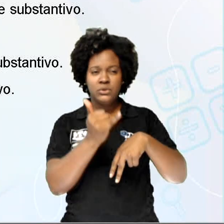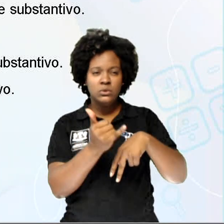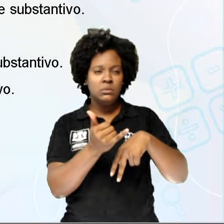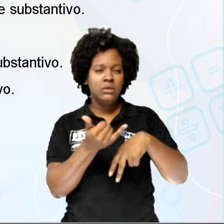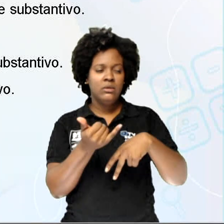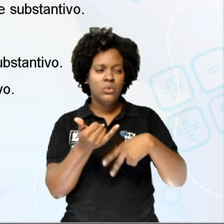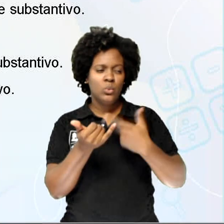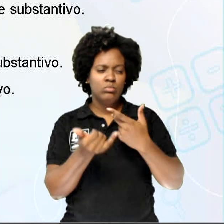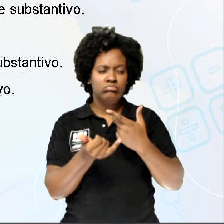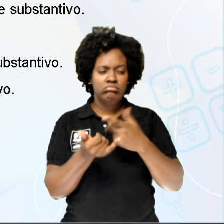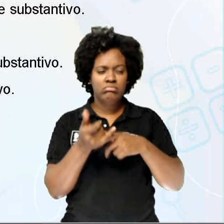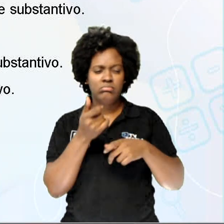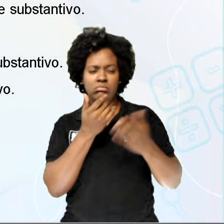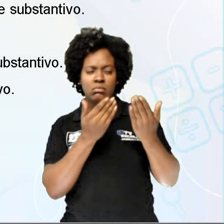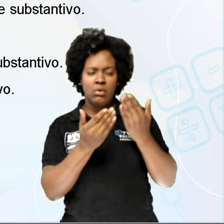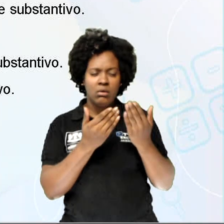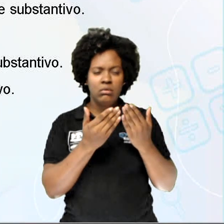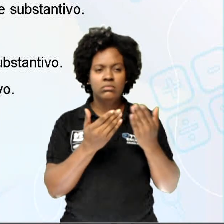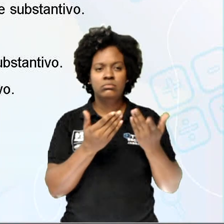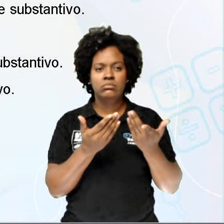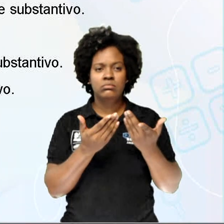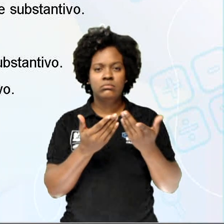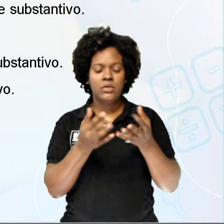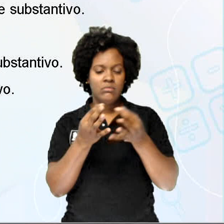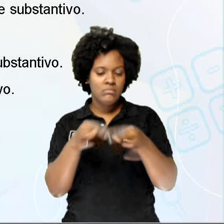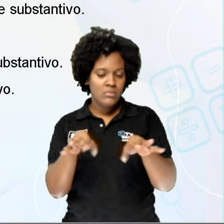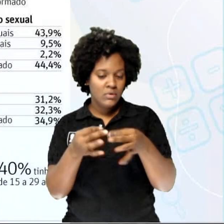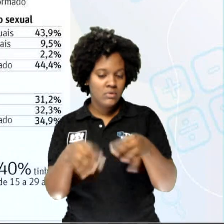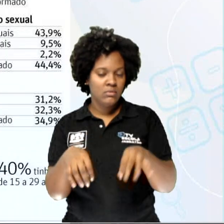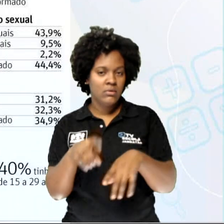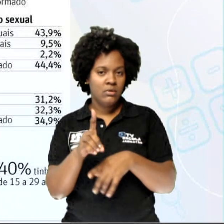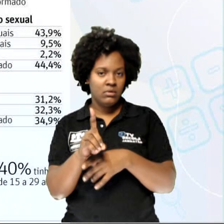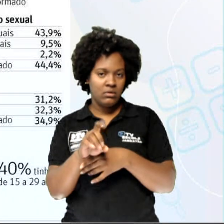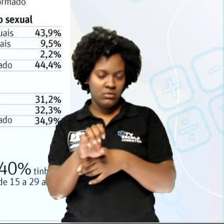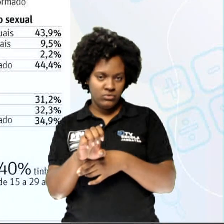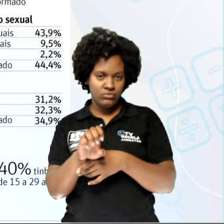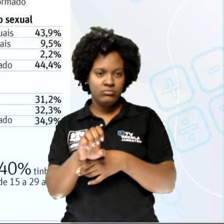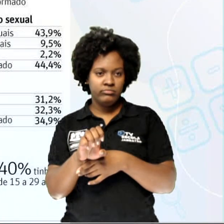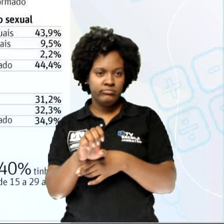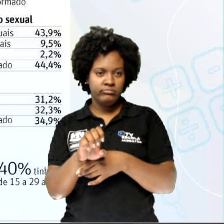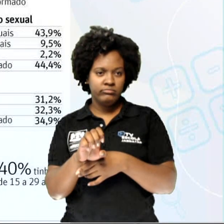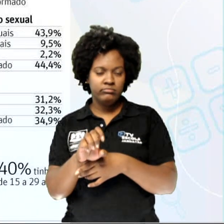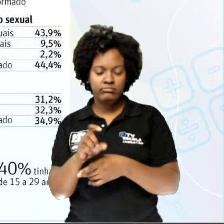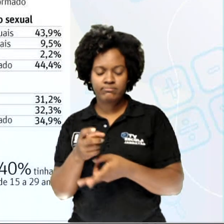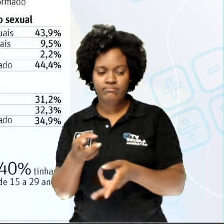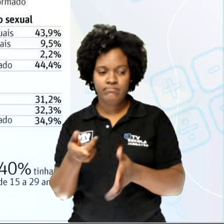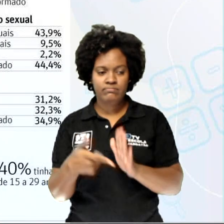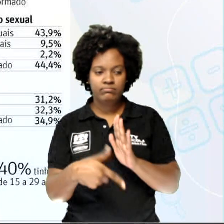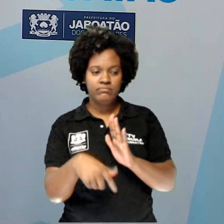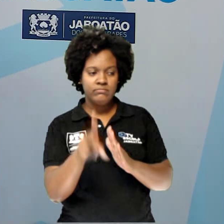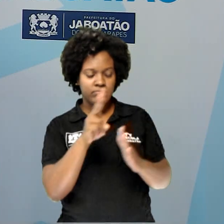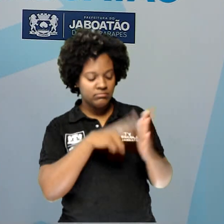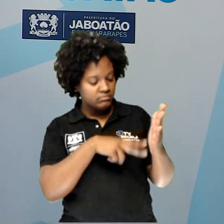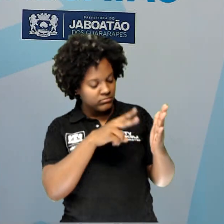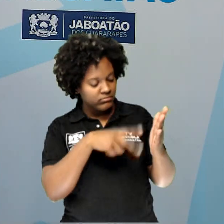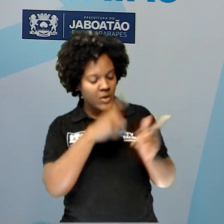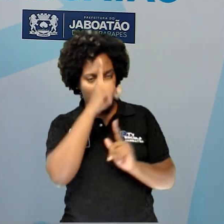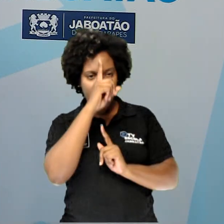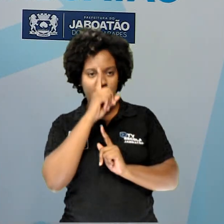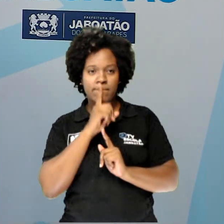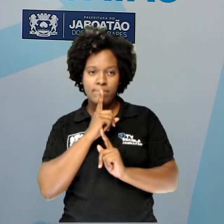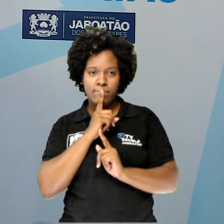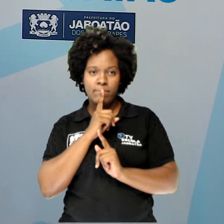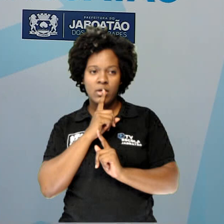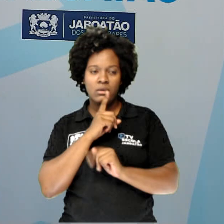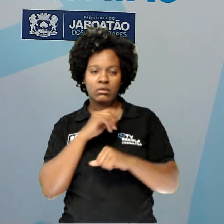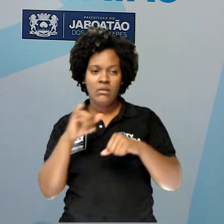perfil, desempenhando função sintática de. A gente volta aqui e dá uma olhadinha. Perfil